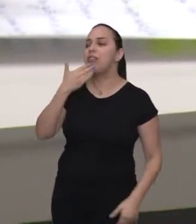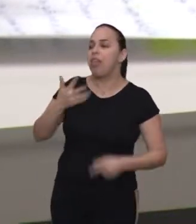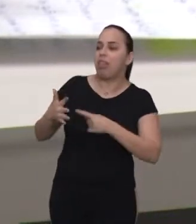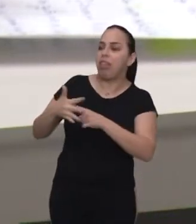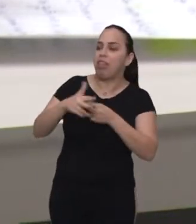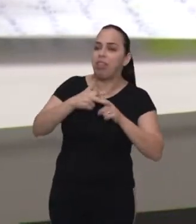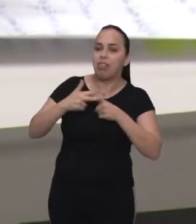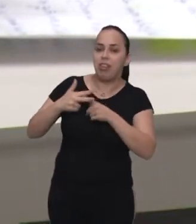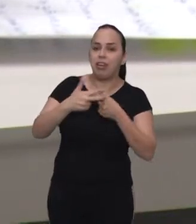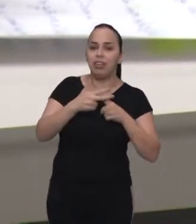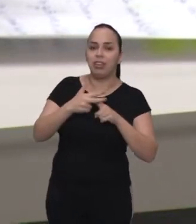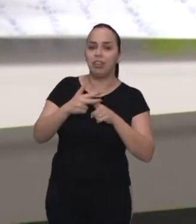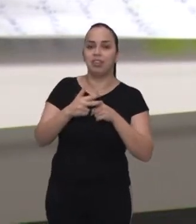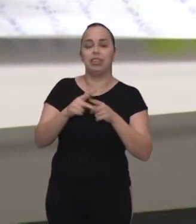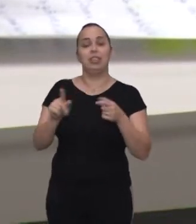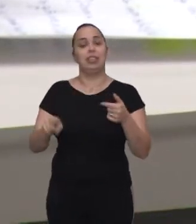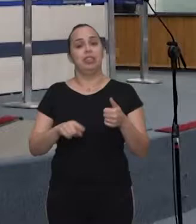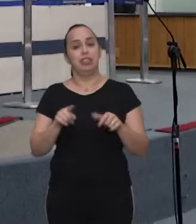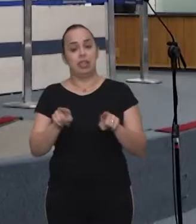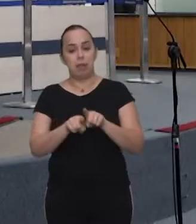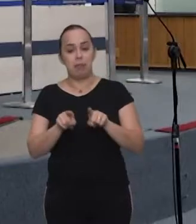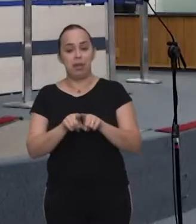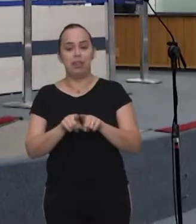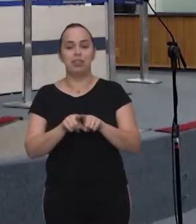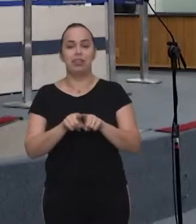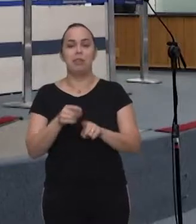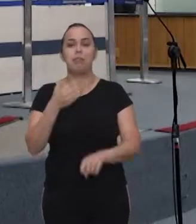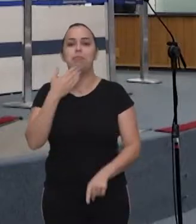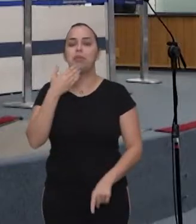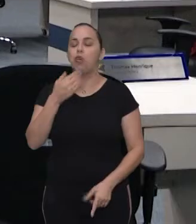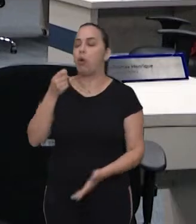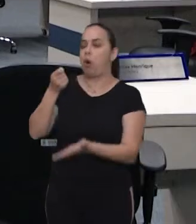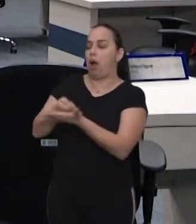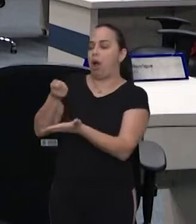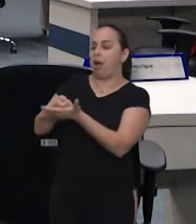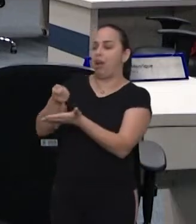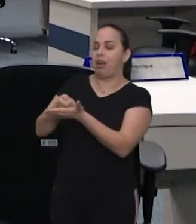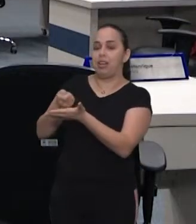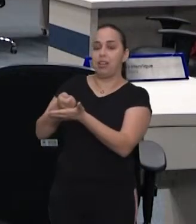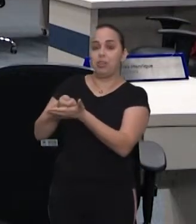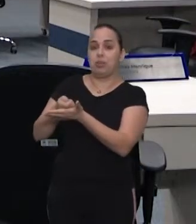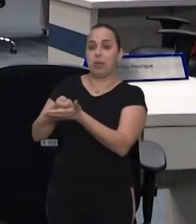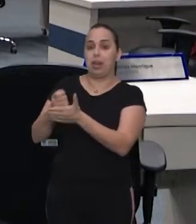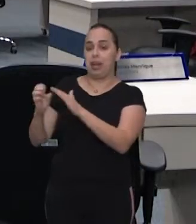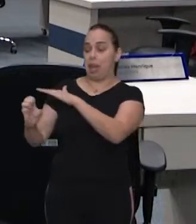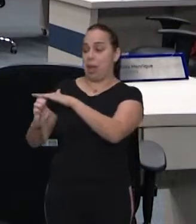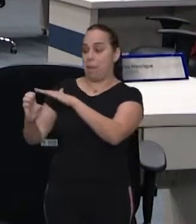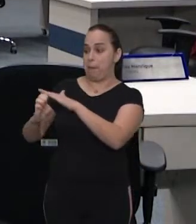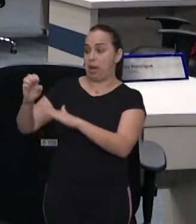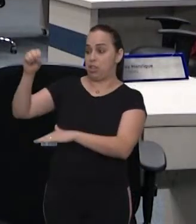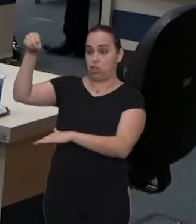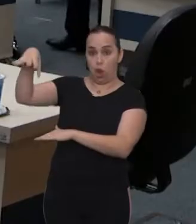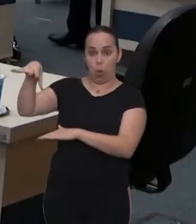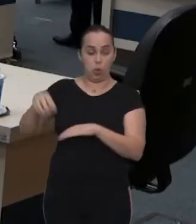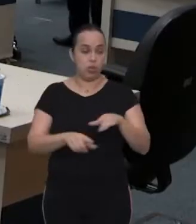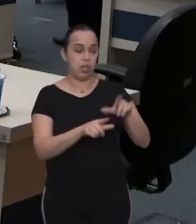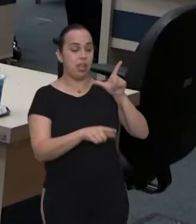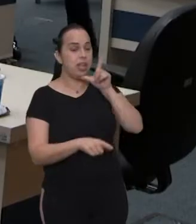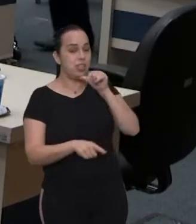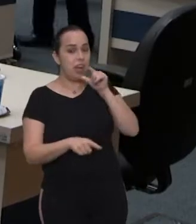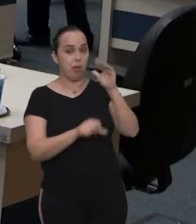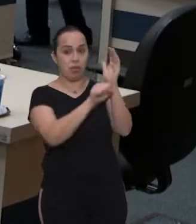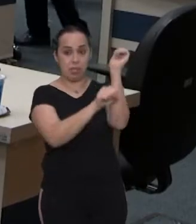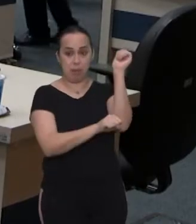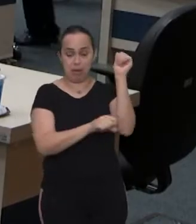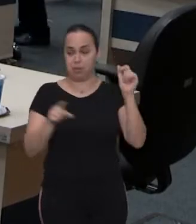com pedidos de serviços de manutenção pública entre as solicitações estavam a cobrança das empresas responsáveis pelo serviço